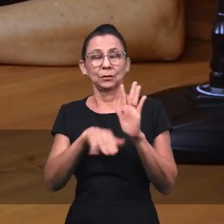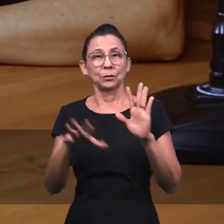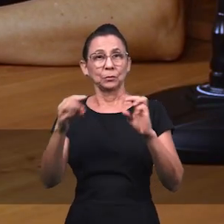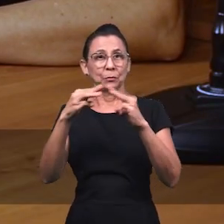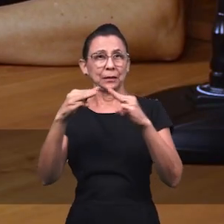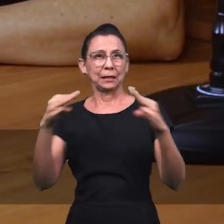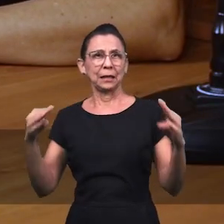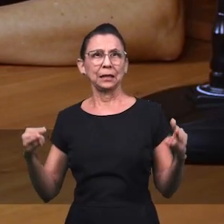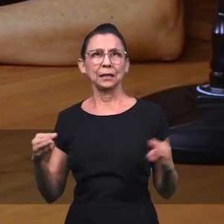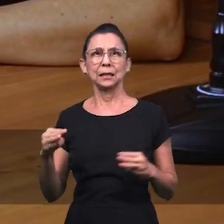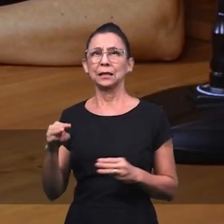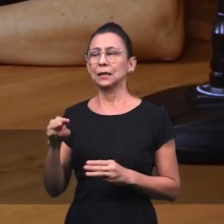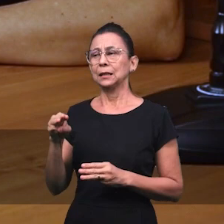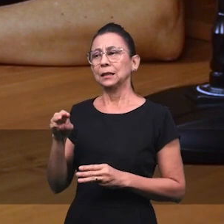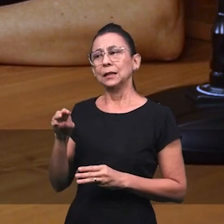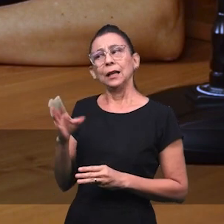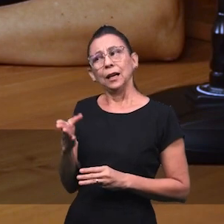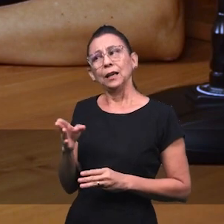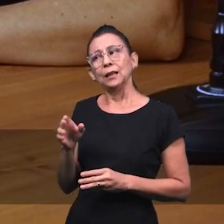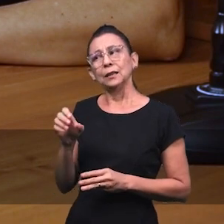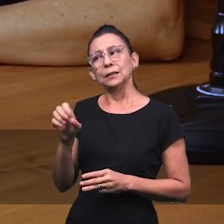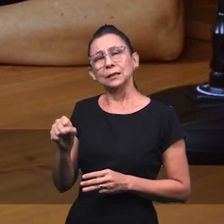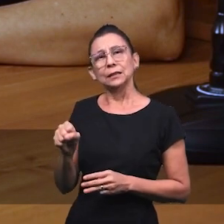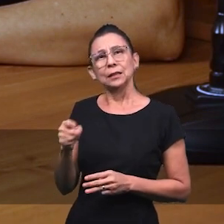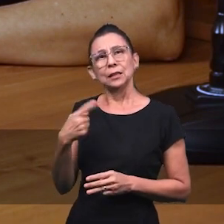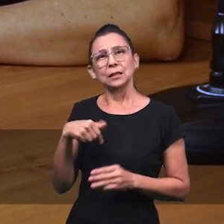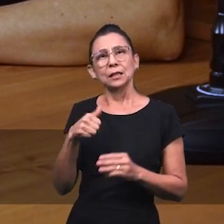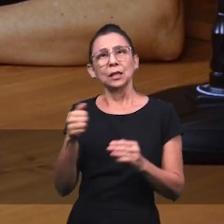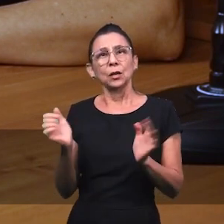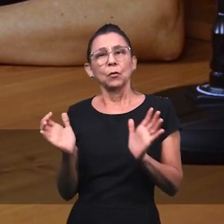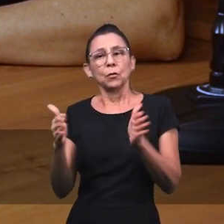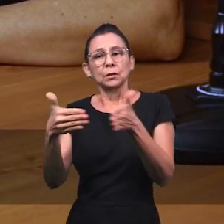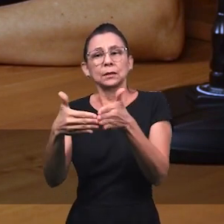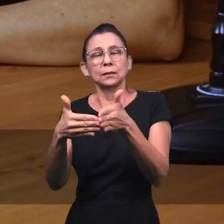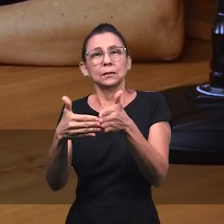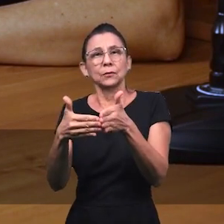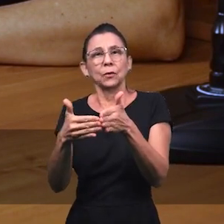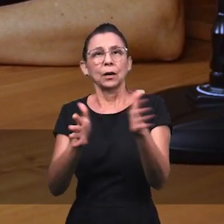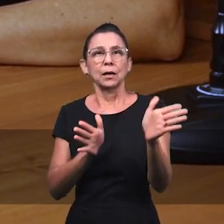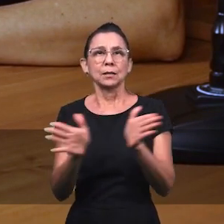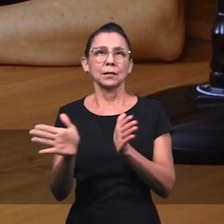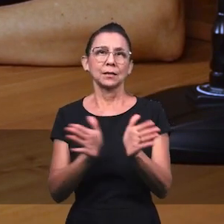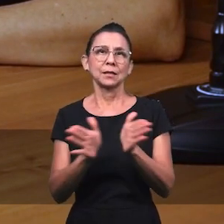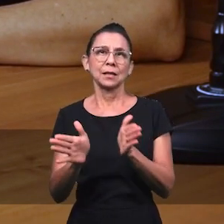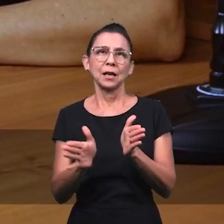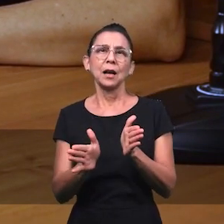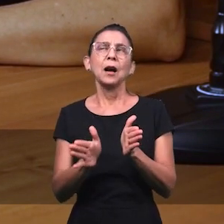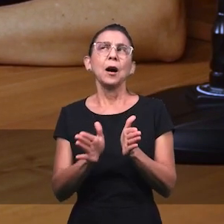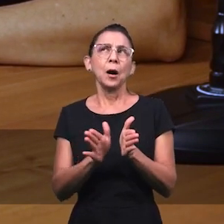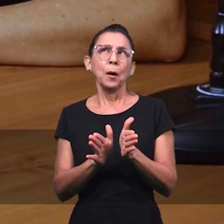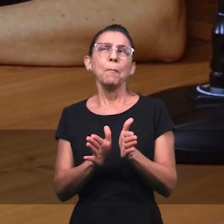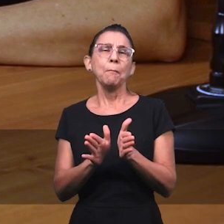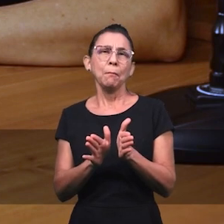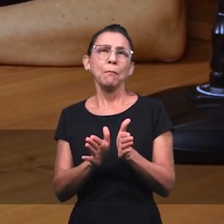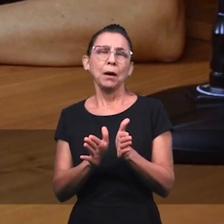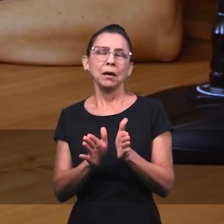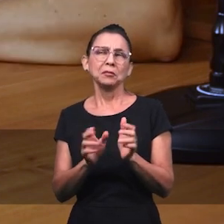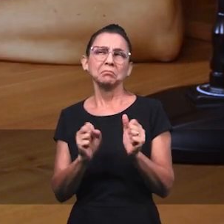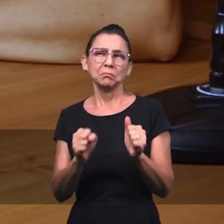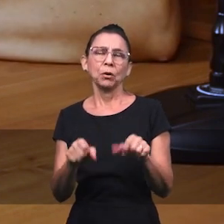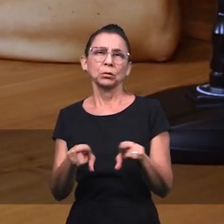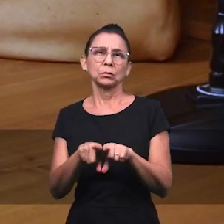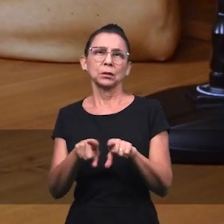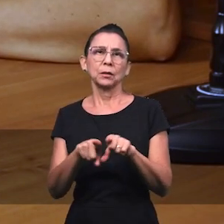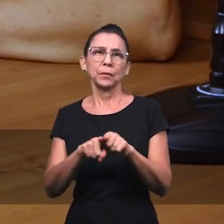sim, na verdade estou muito focado para acessibilidade, mas tem a ver com